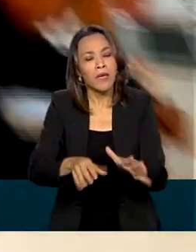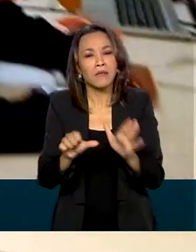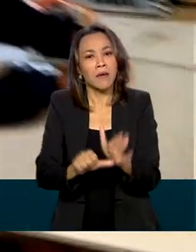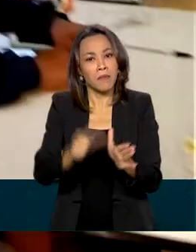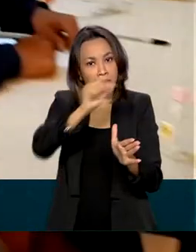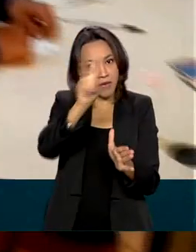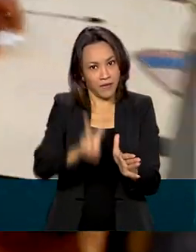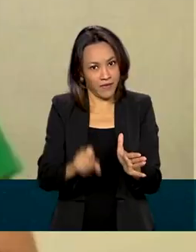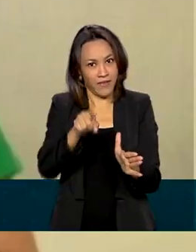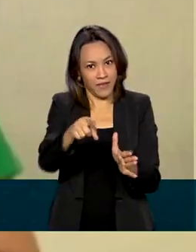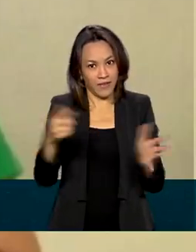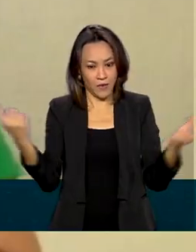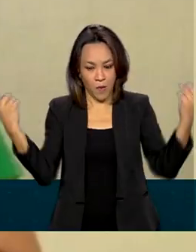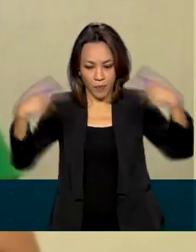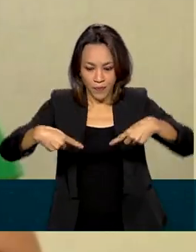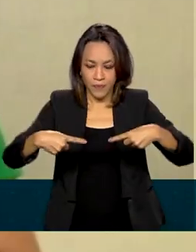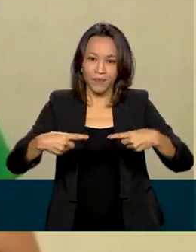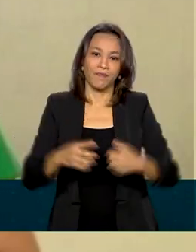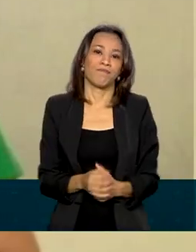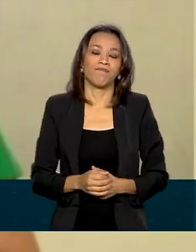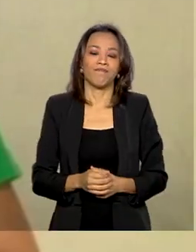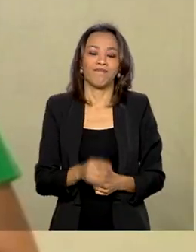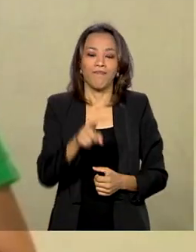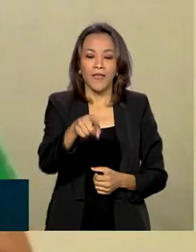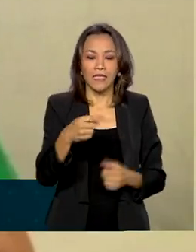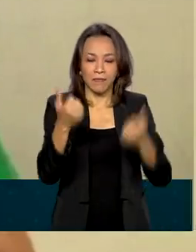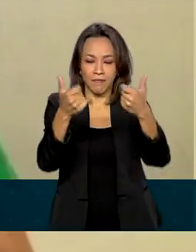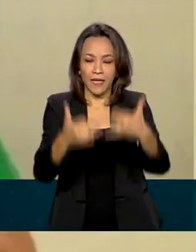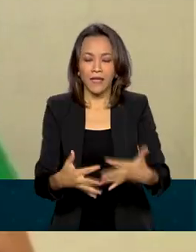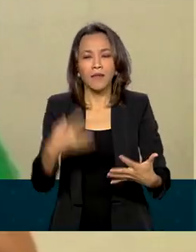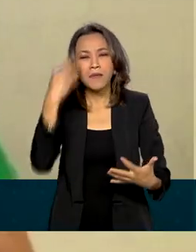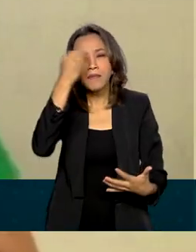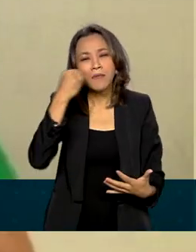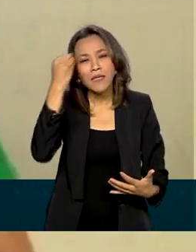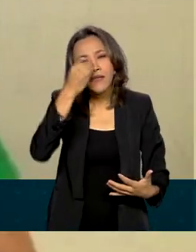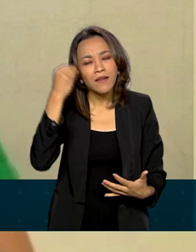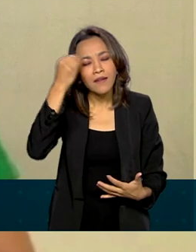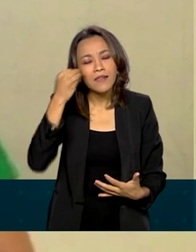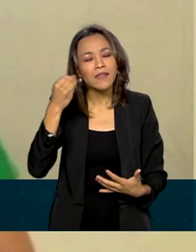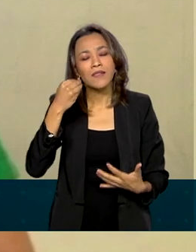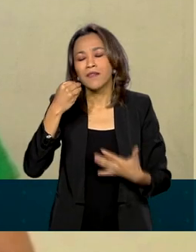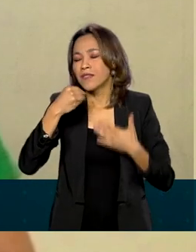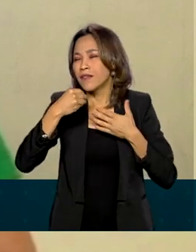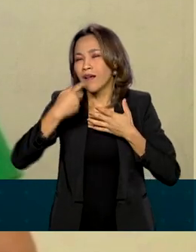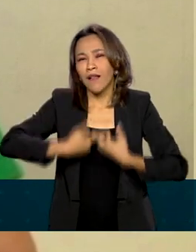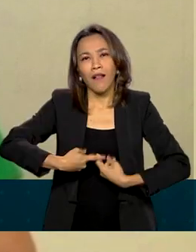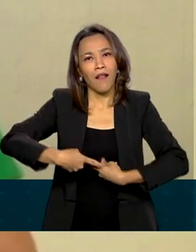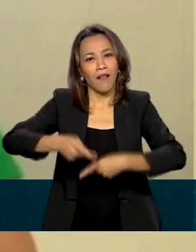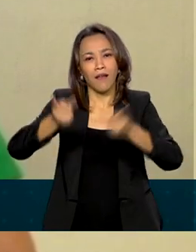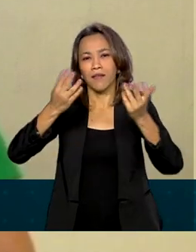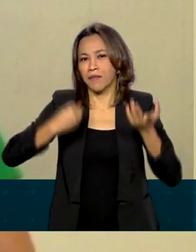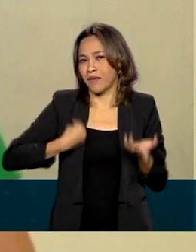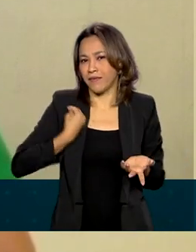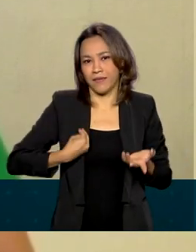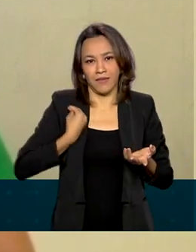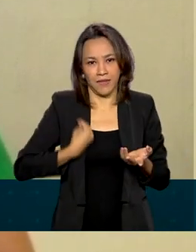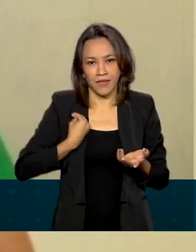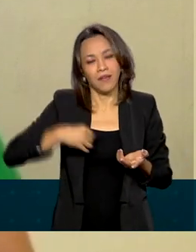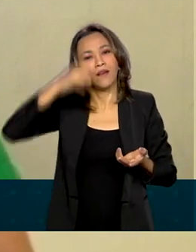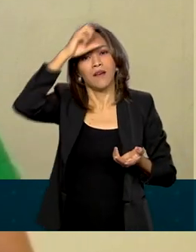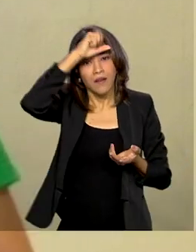da competição. É uma experiência que você vai levar para a sua vida inteira. Vai ser um